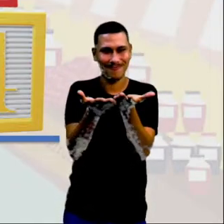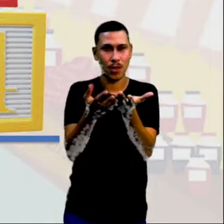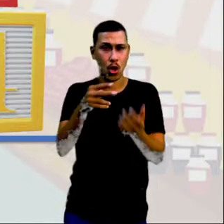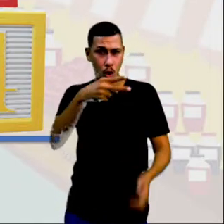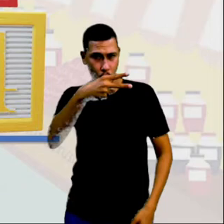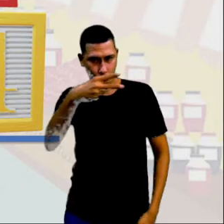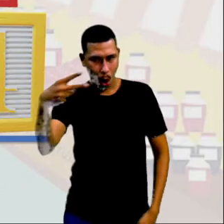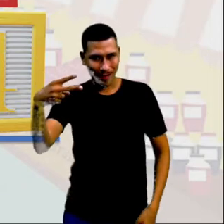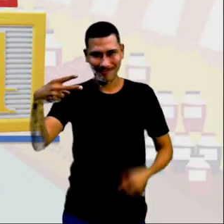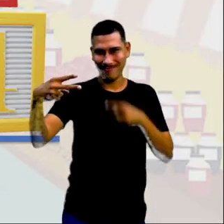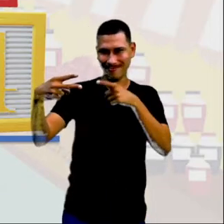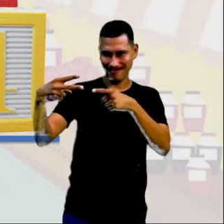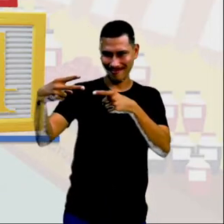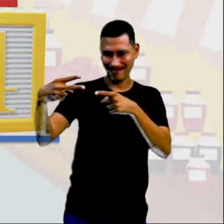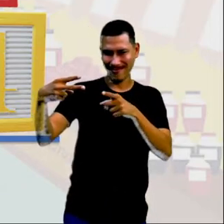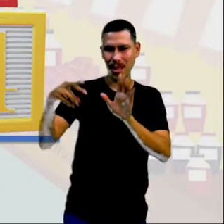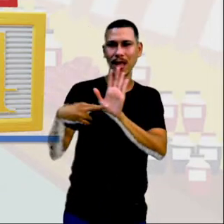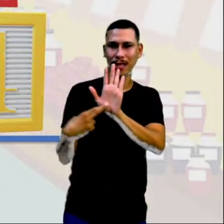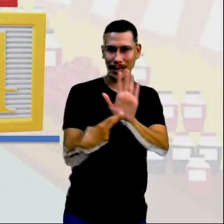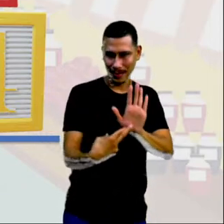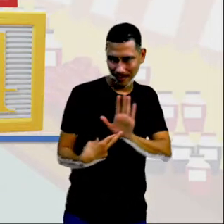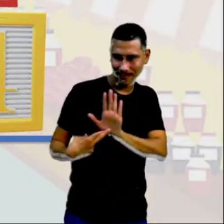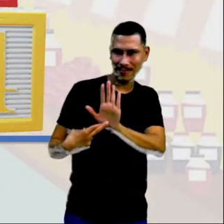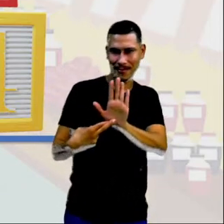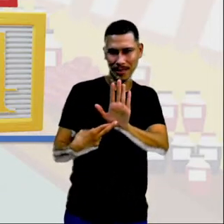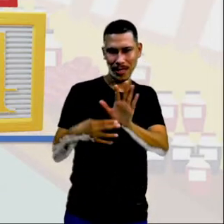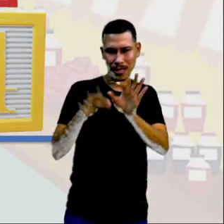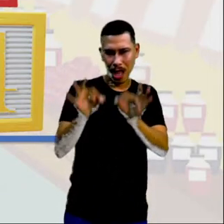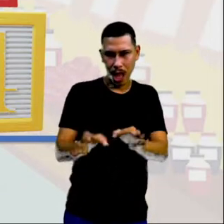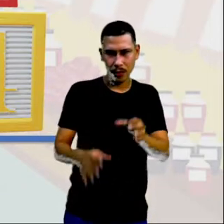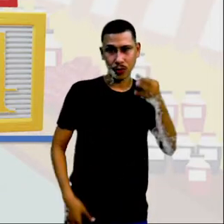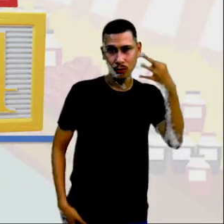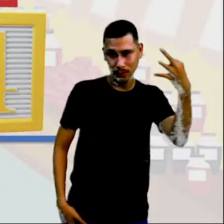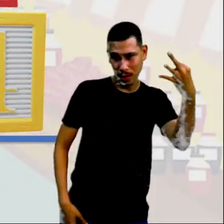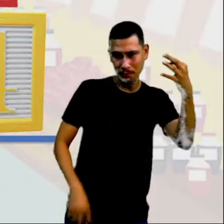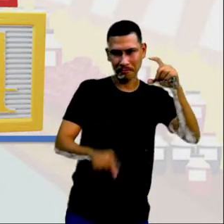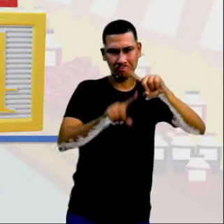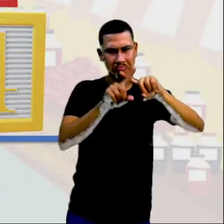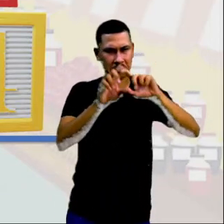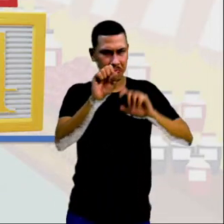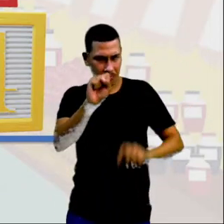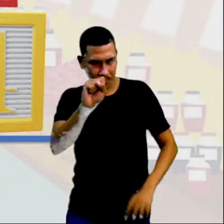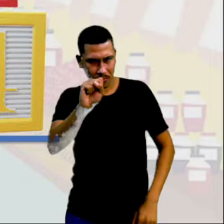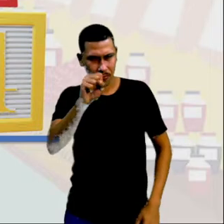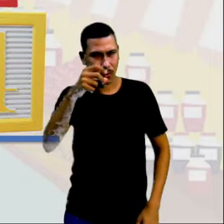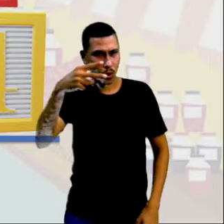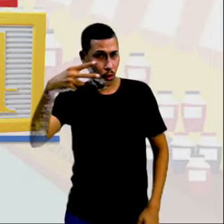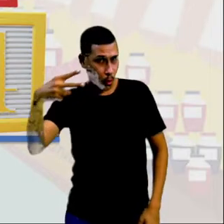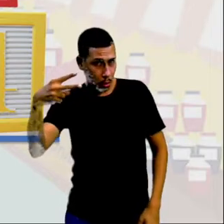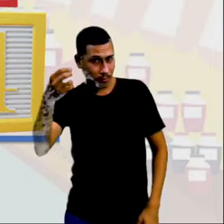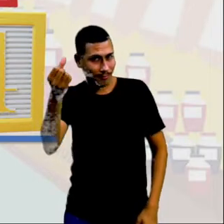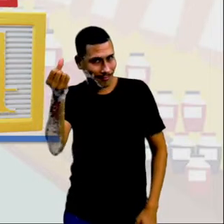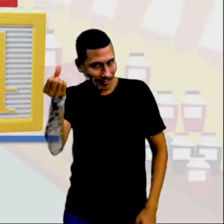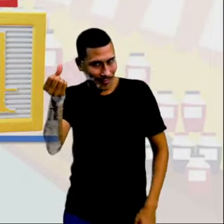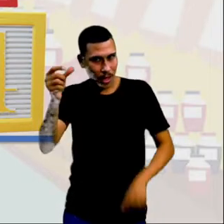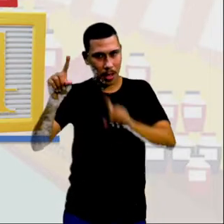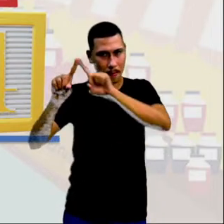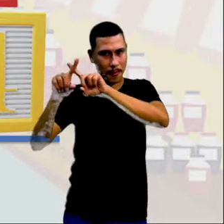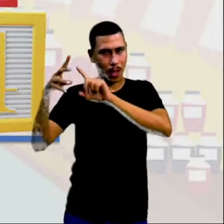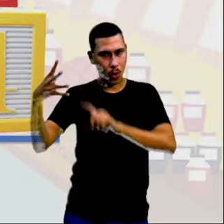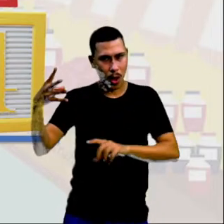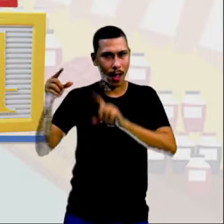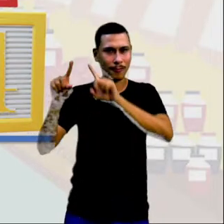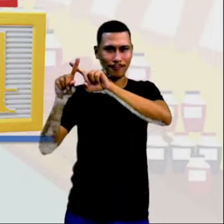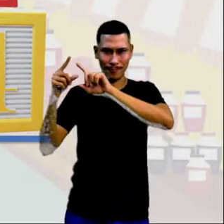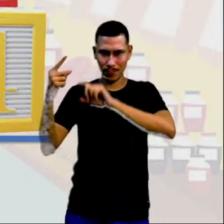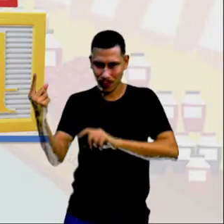serve exatamente para representar isso. 3 mais 8, por exemplo, vai ser igual a 6 mais 4